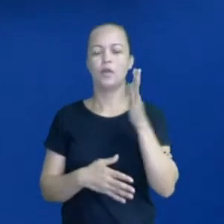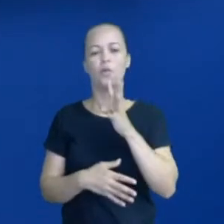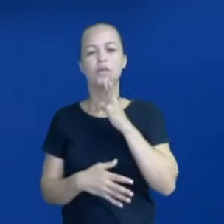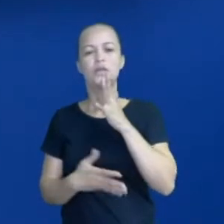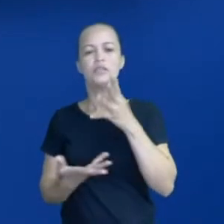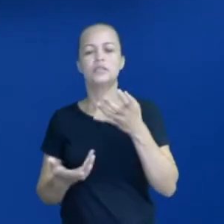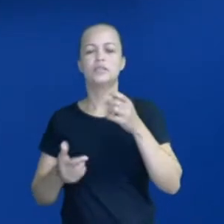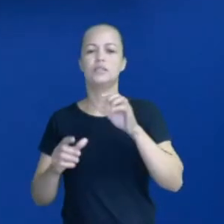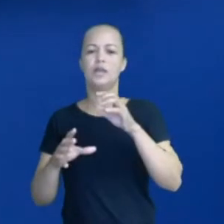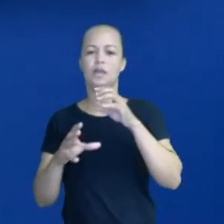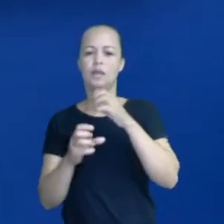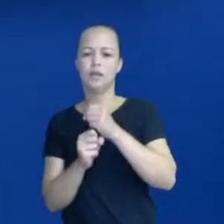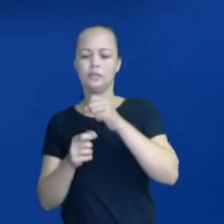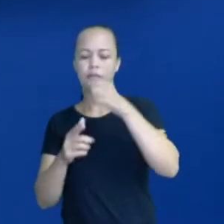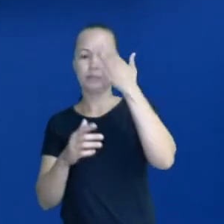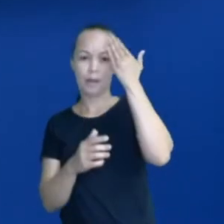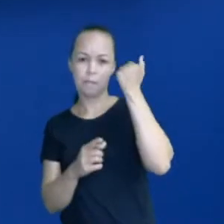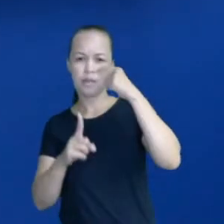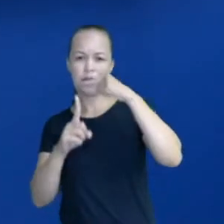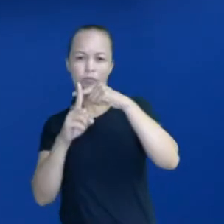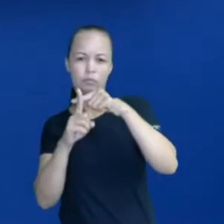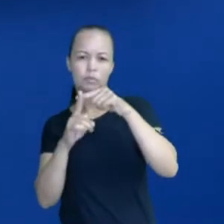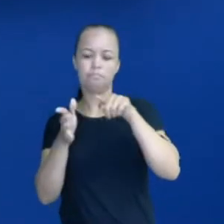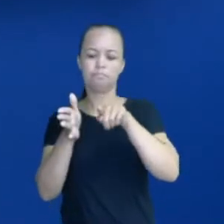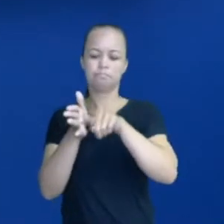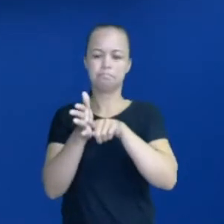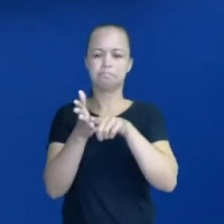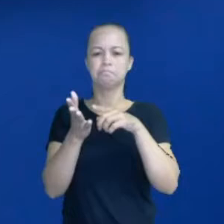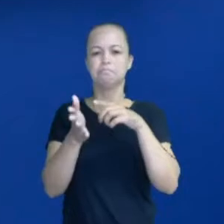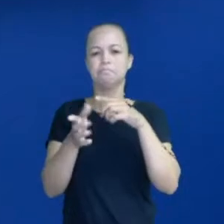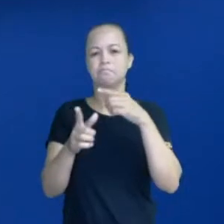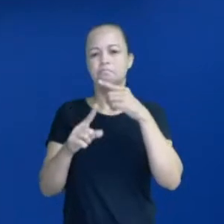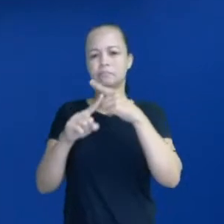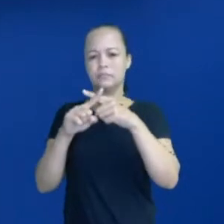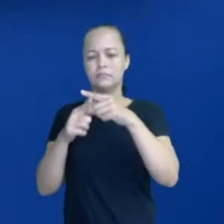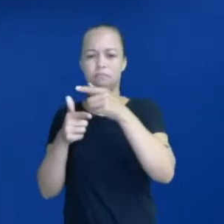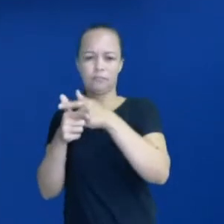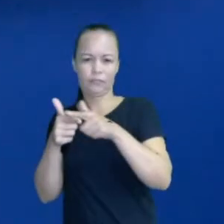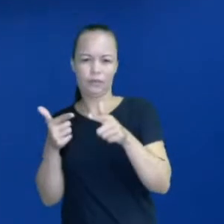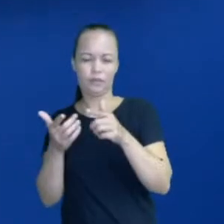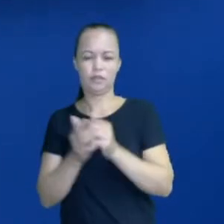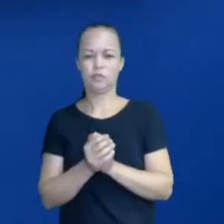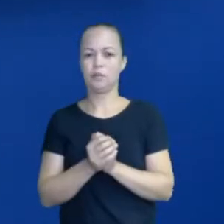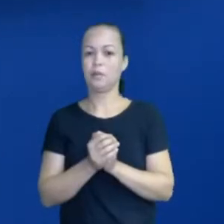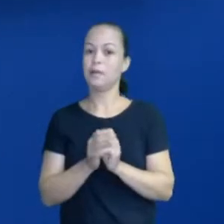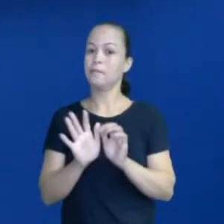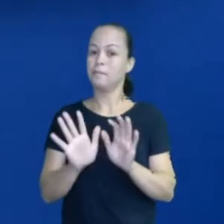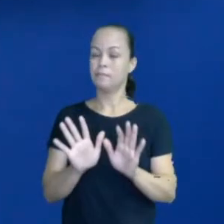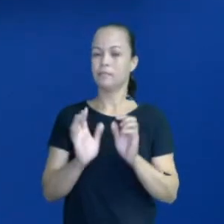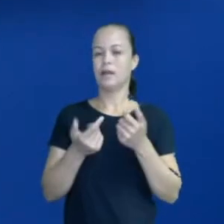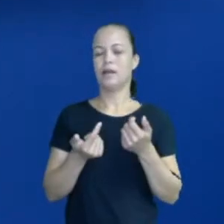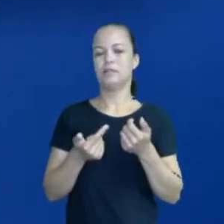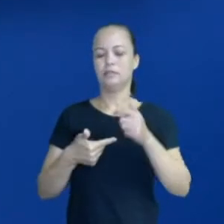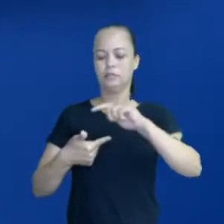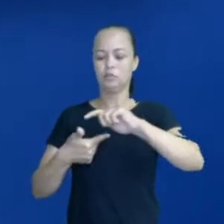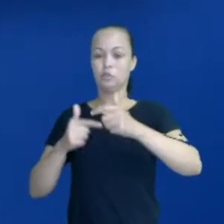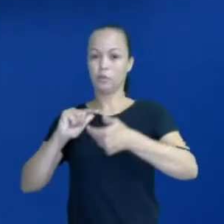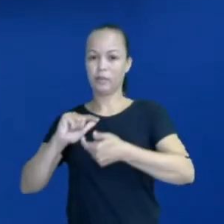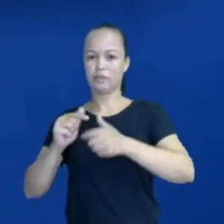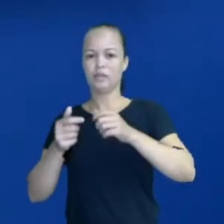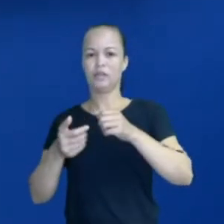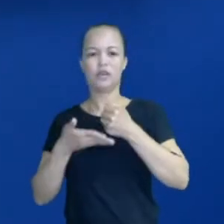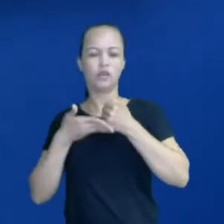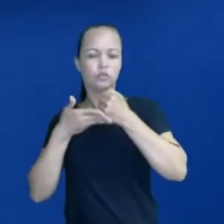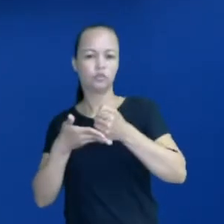uma multiplicação, uma divisão, uma subtração, mas, por enquanto, a adição e a subtração vai nos ajudar muito para essa caminhada e depois